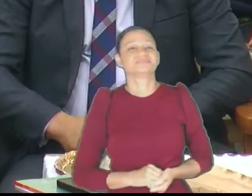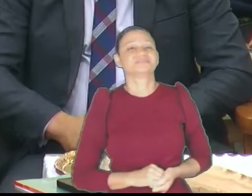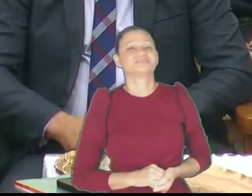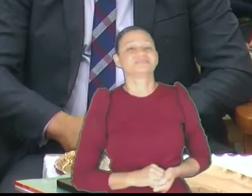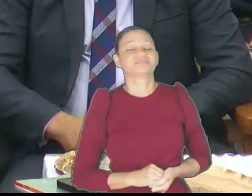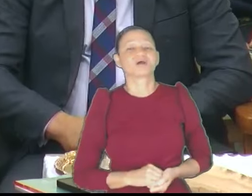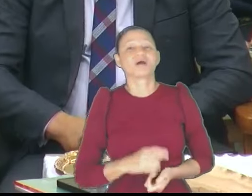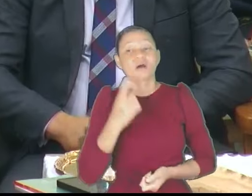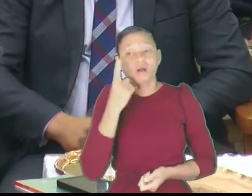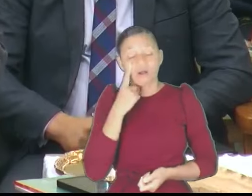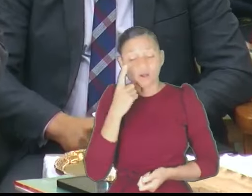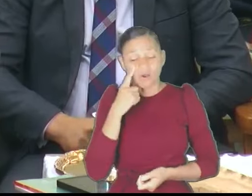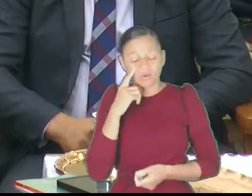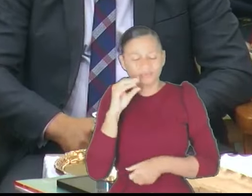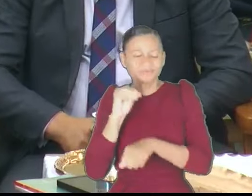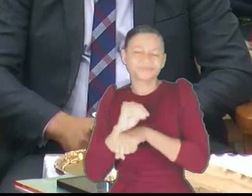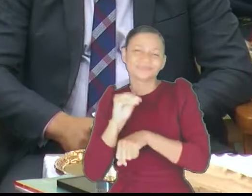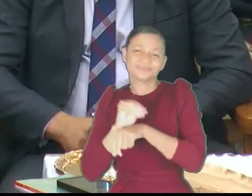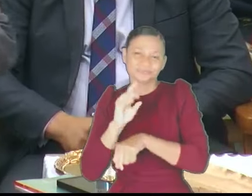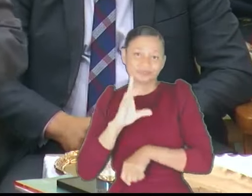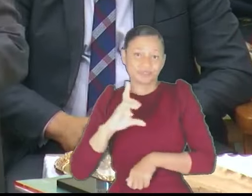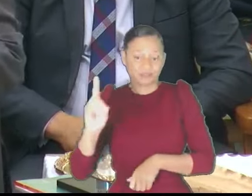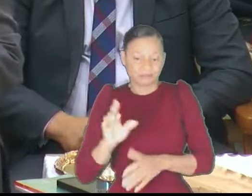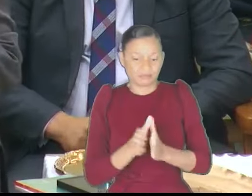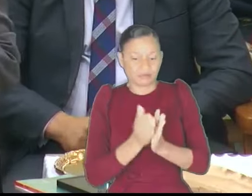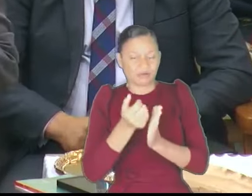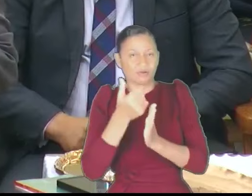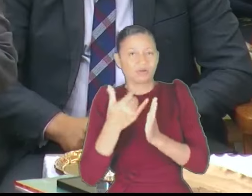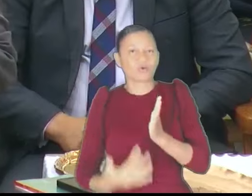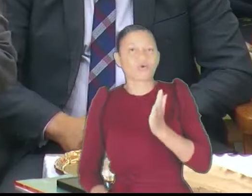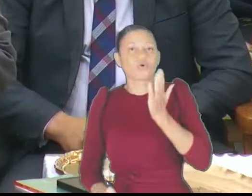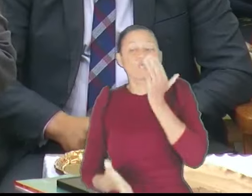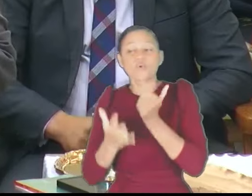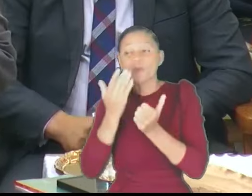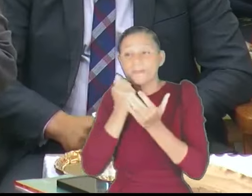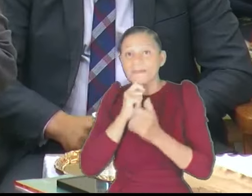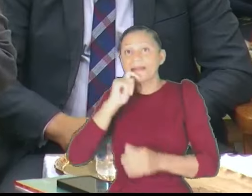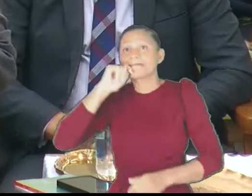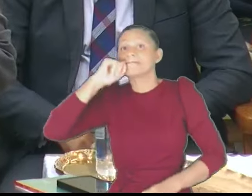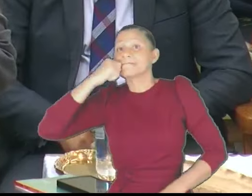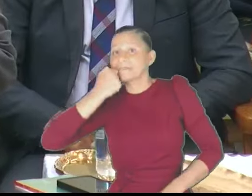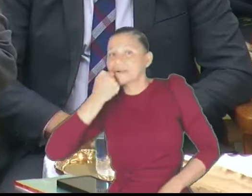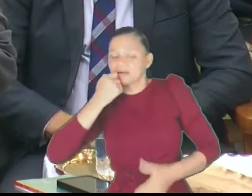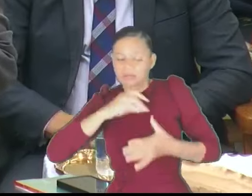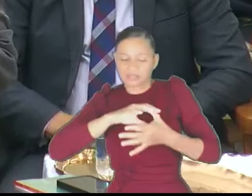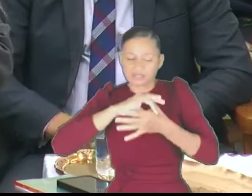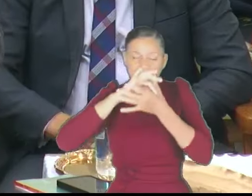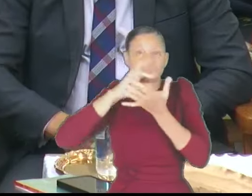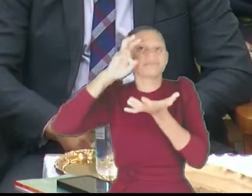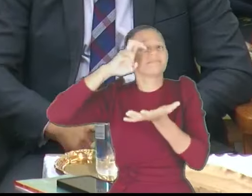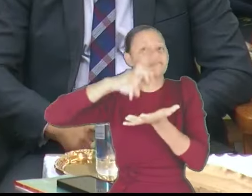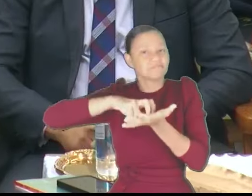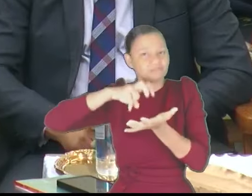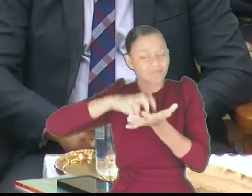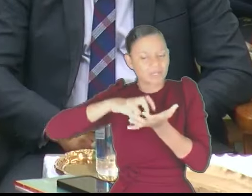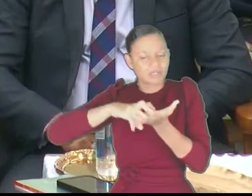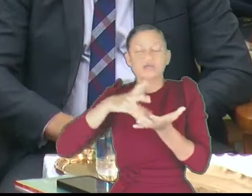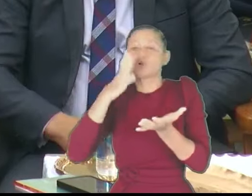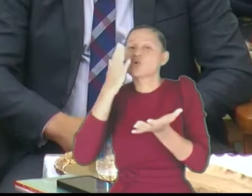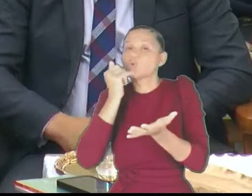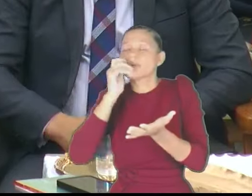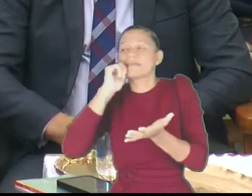E olha o cuidado de Deus. A Bíblia diz que ele comia pão e carne de manhã e pão e carne à